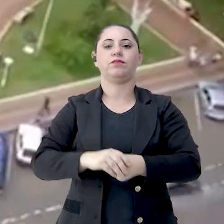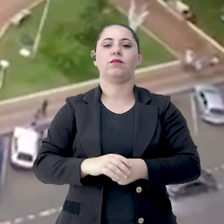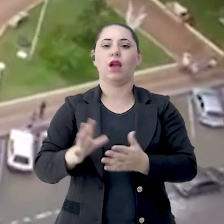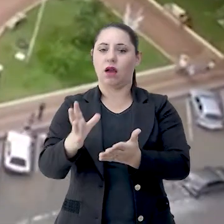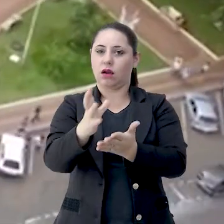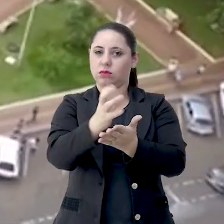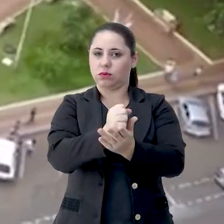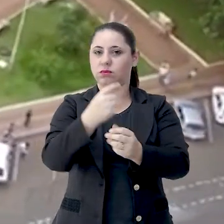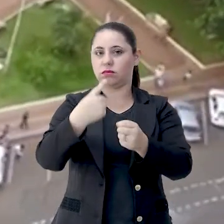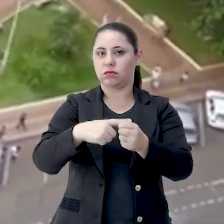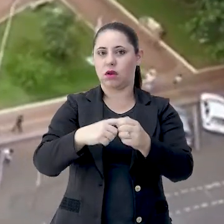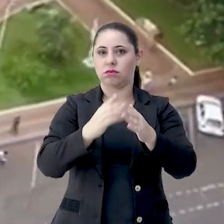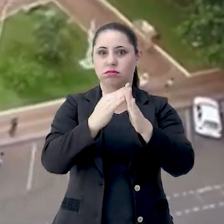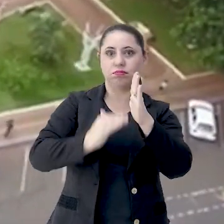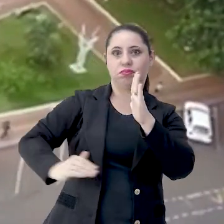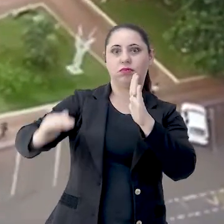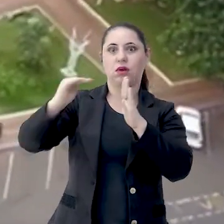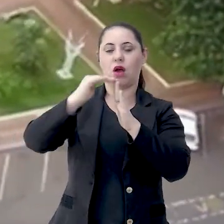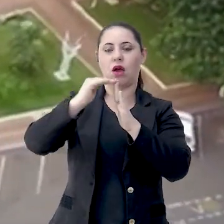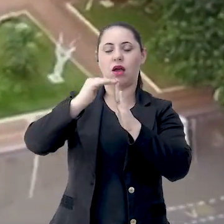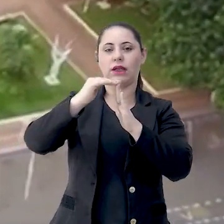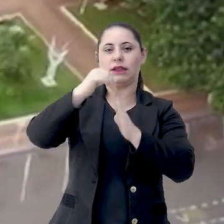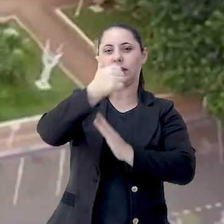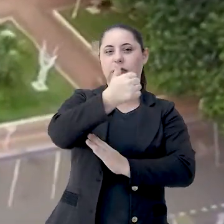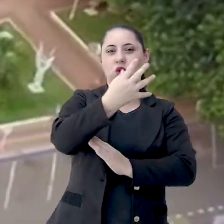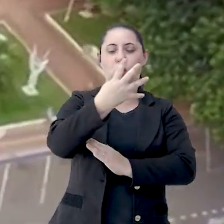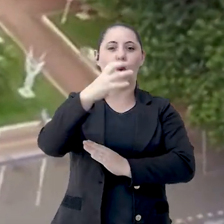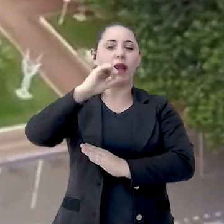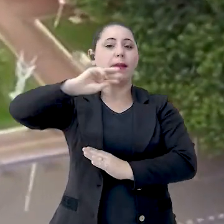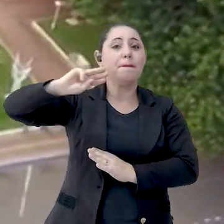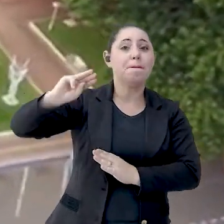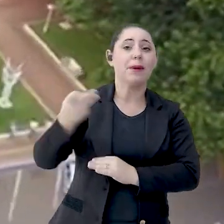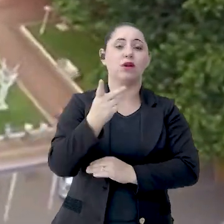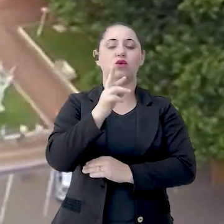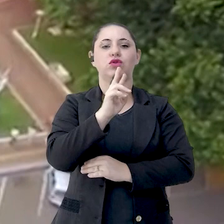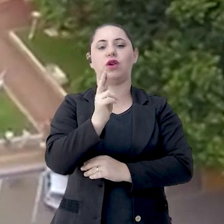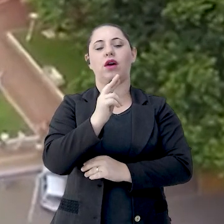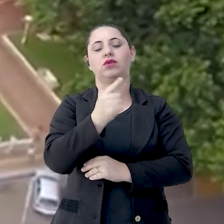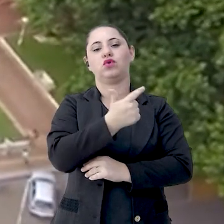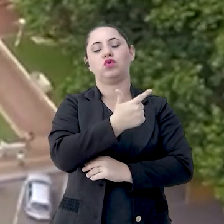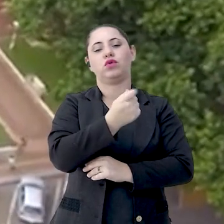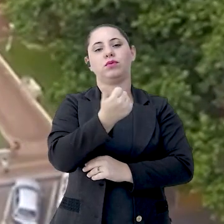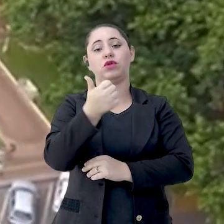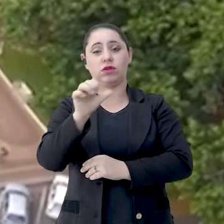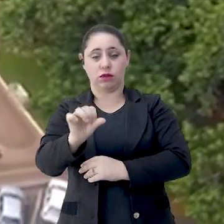de Desenvolvimento Humano Municipal é considerado alto, de